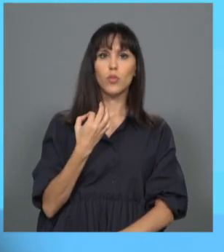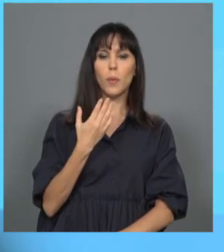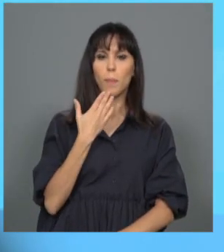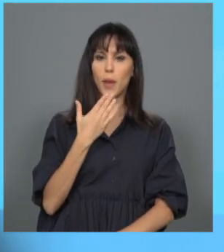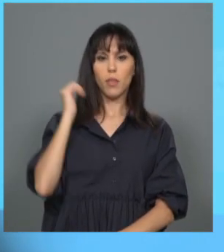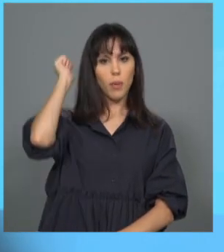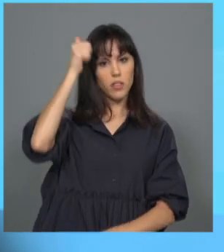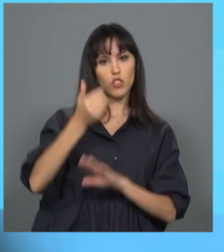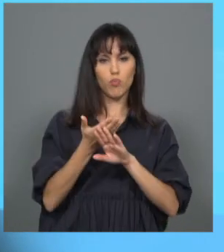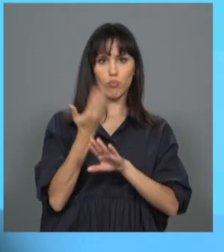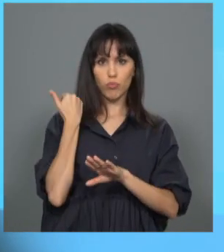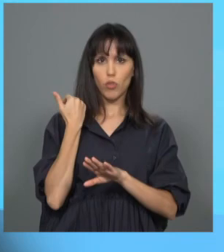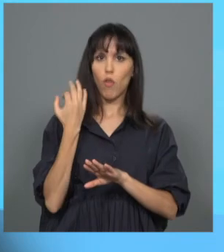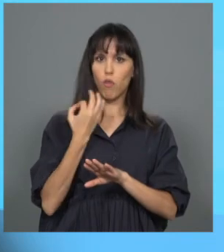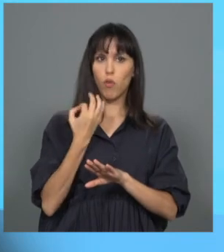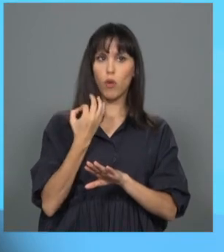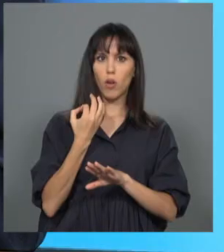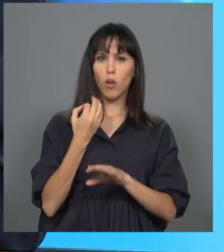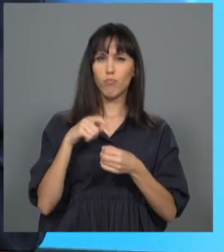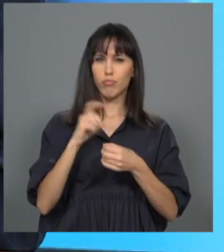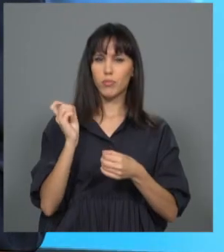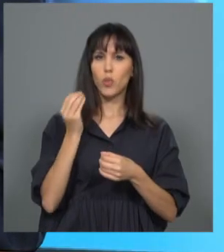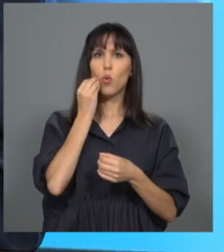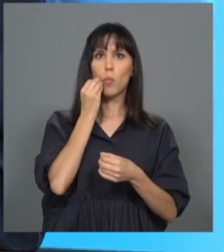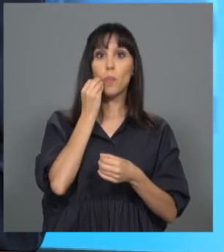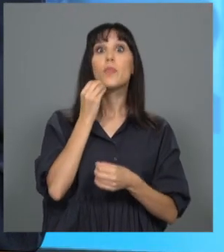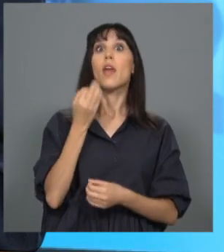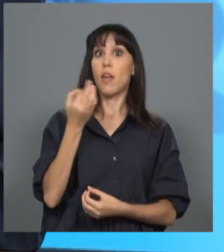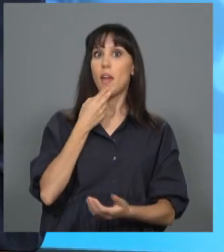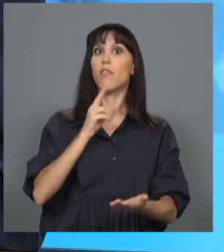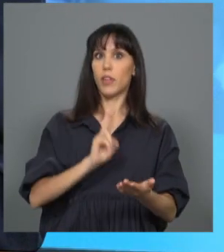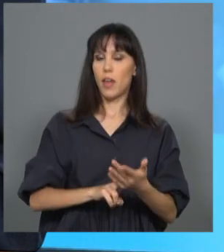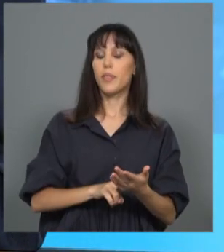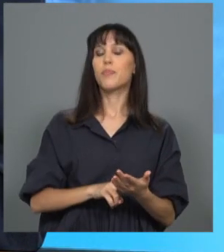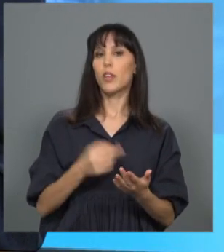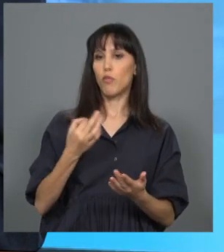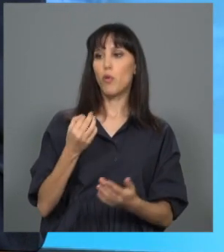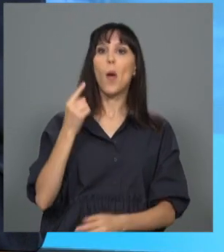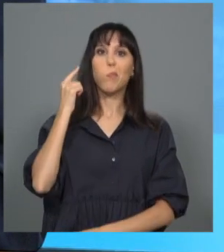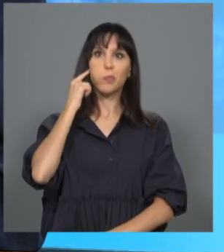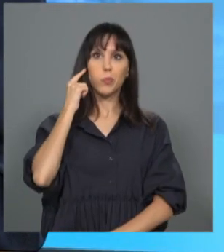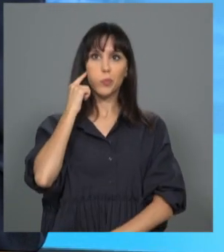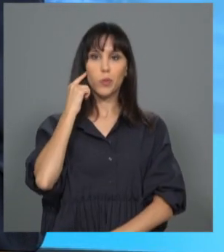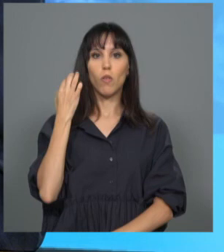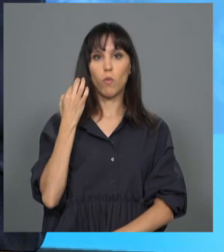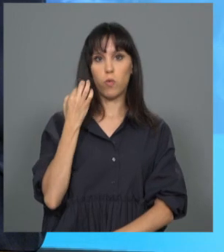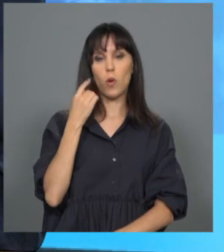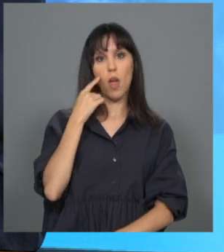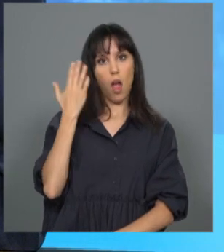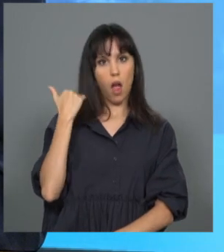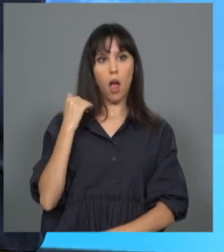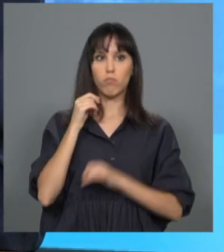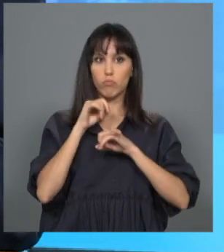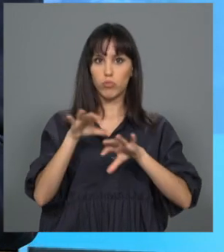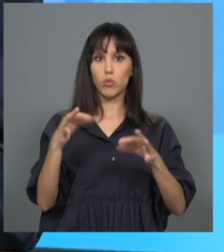o batismo, não é? Desfiliar-se. Que sinal é este? Este ano, segundo dizem as memórias, deve